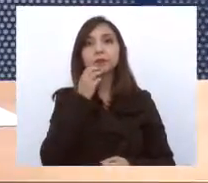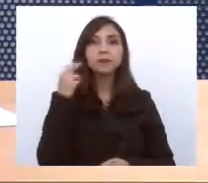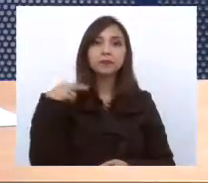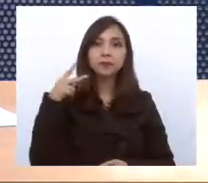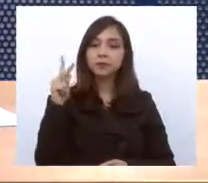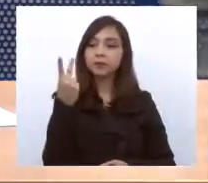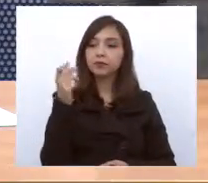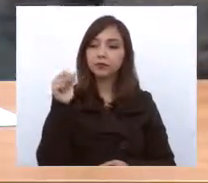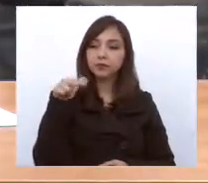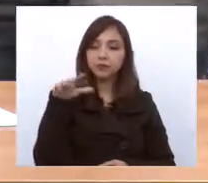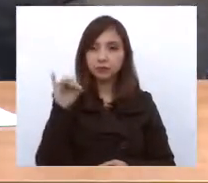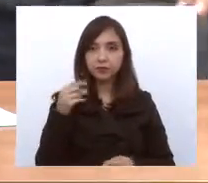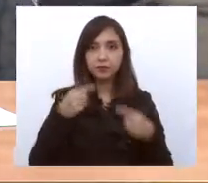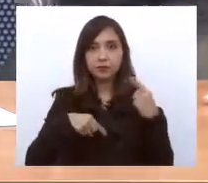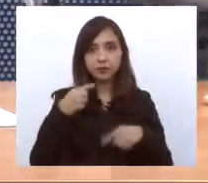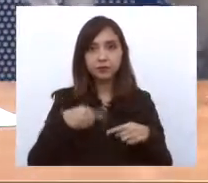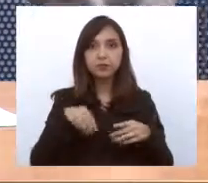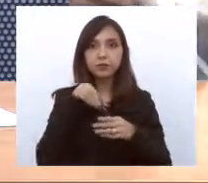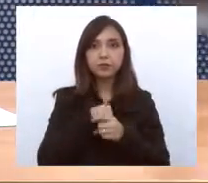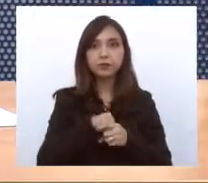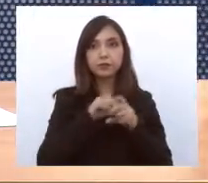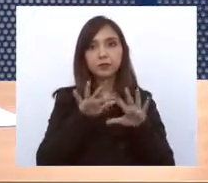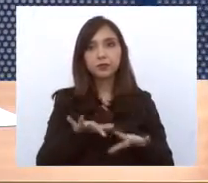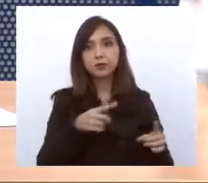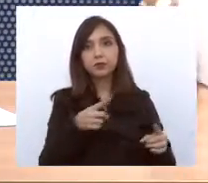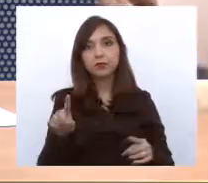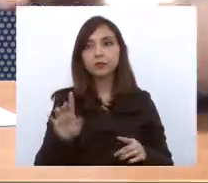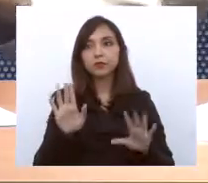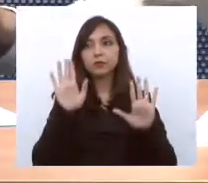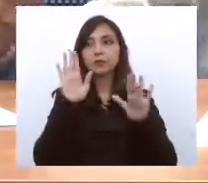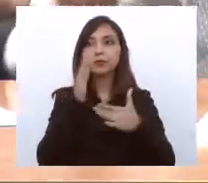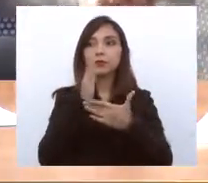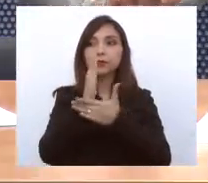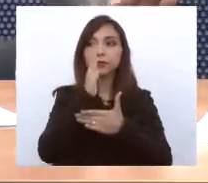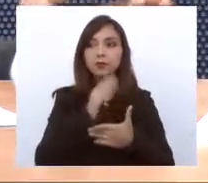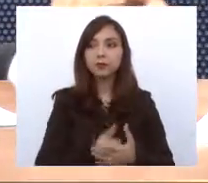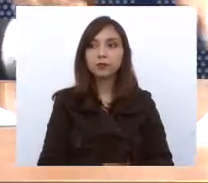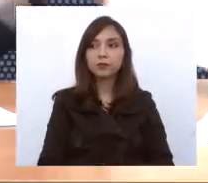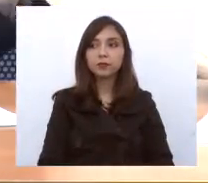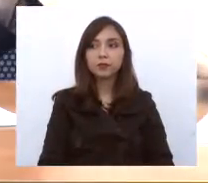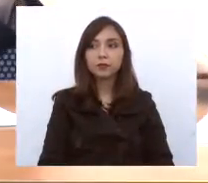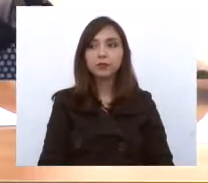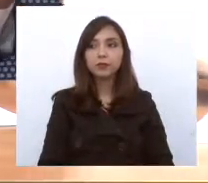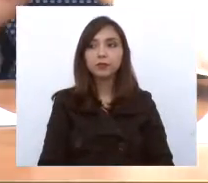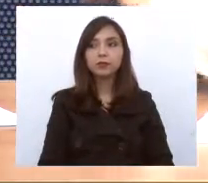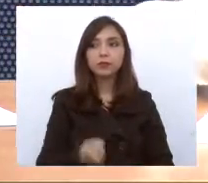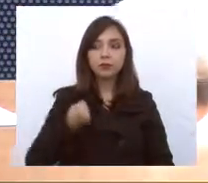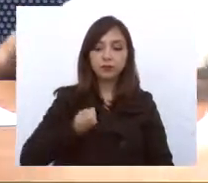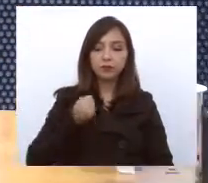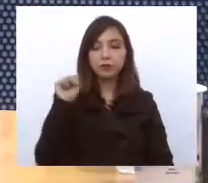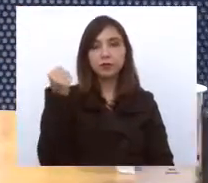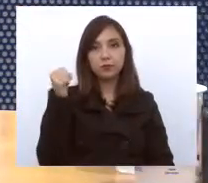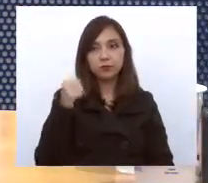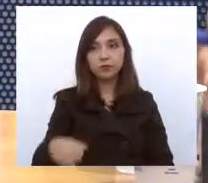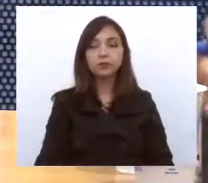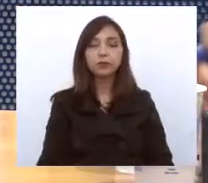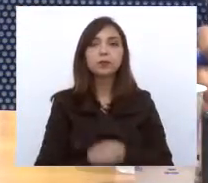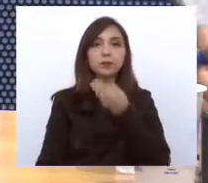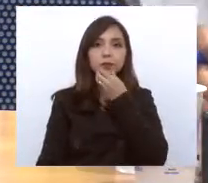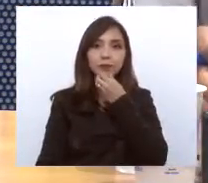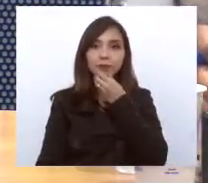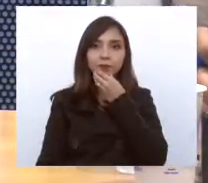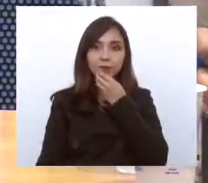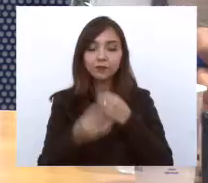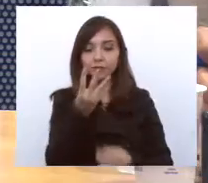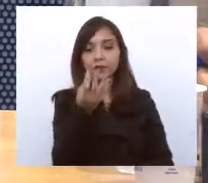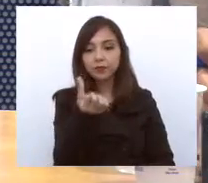Metalúrgico. Em discussão, encerrada a discussão e votação. Os vereadores favoráveis permaneçam em comissão, os contrários manifestem. Encerrada a votação, aprovada, encaminhe-se. Item 8º. Leitura, discussão e votação do